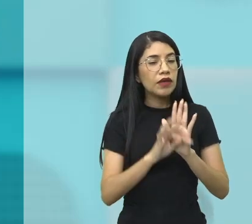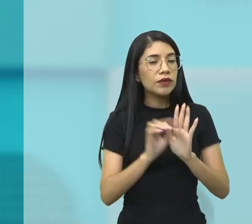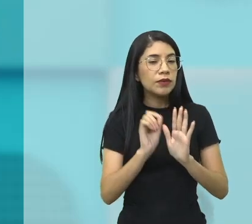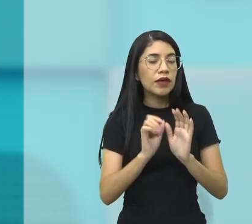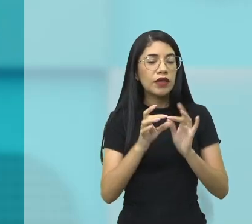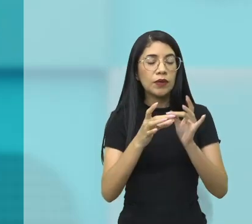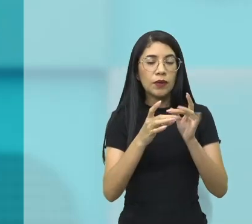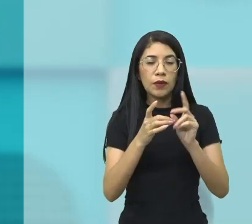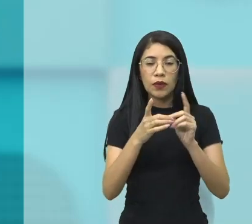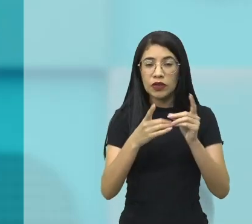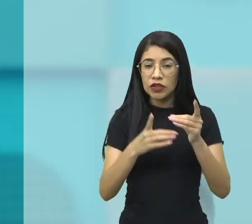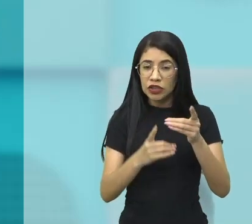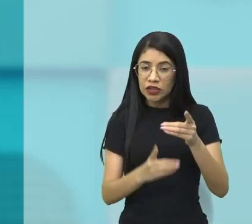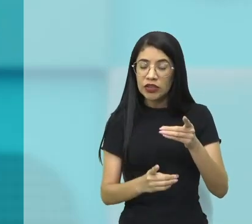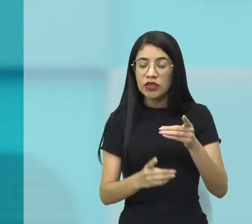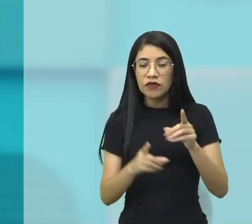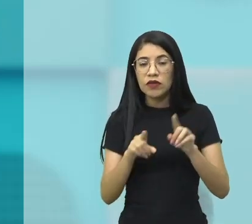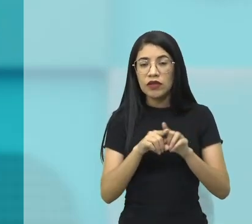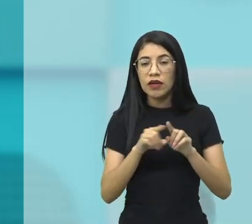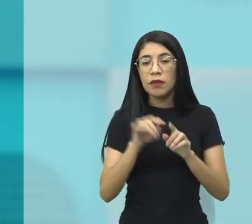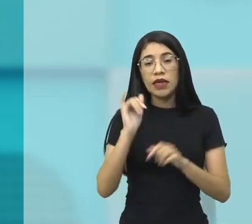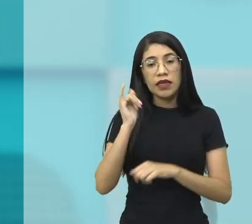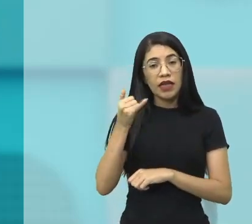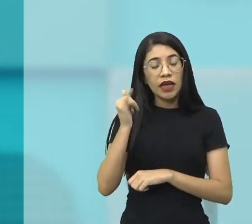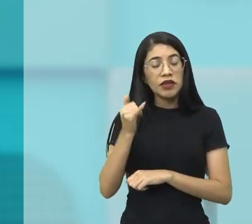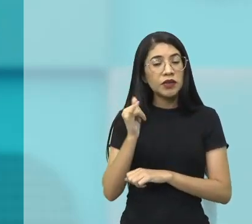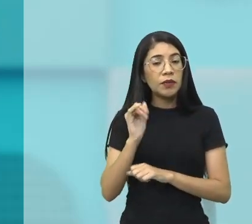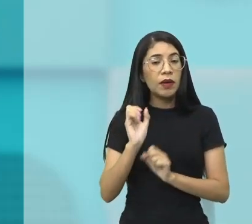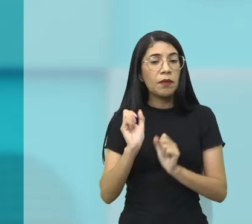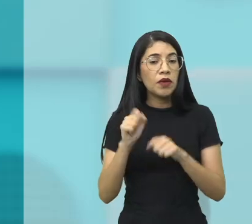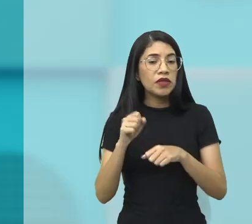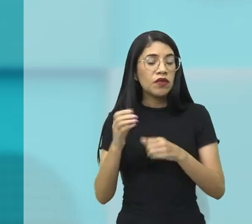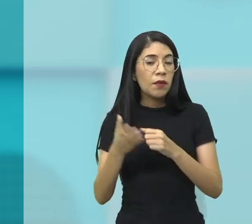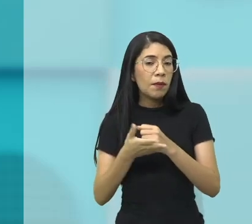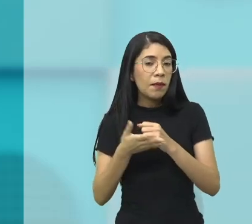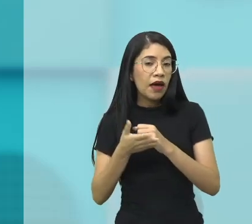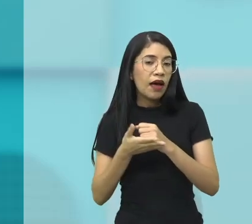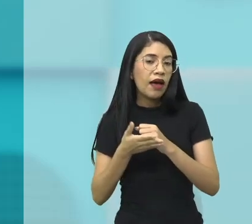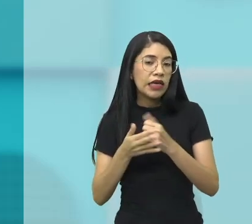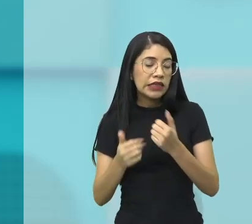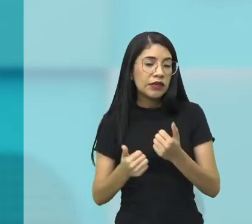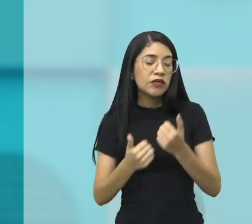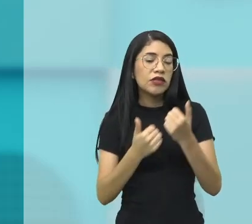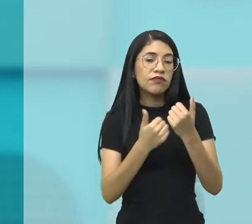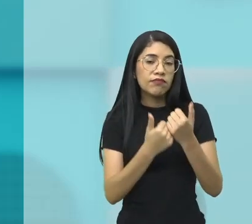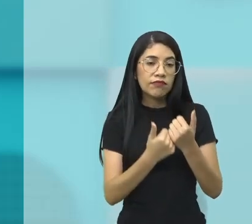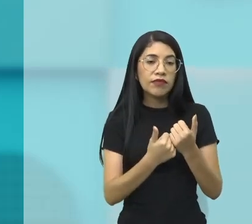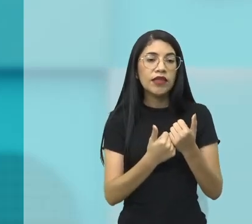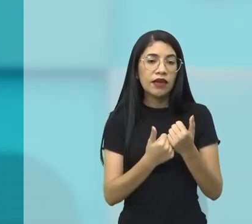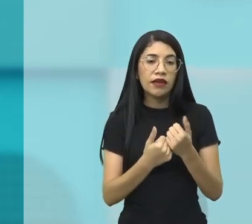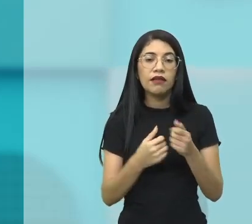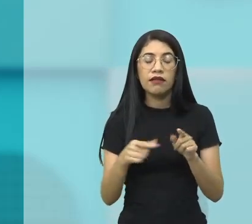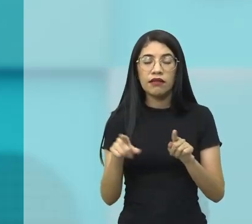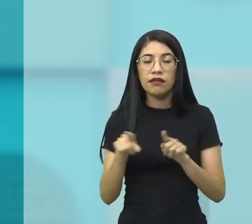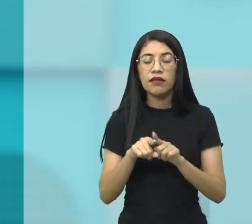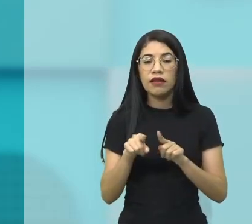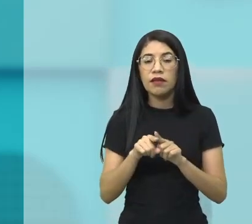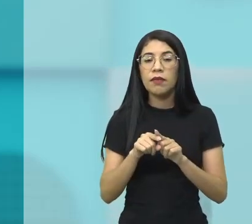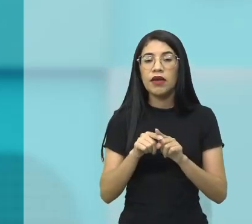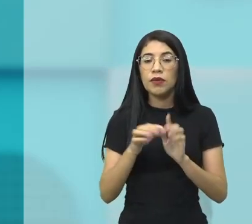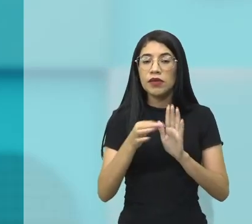do descritivo, exatamente para ajudar a dar base à argumentação dele, a sustentar